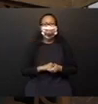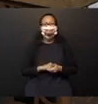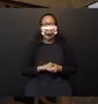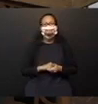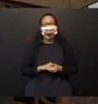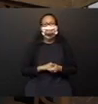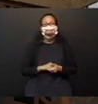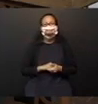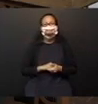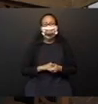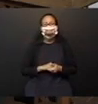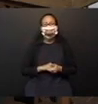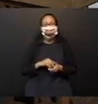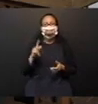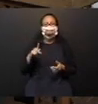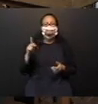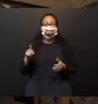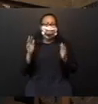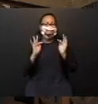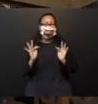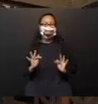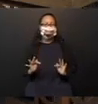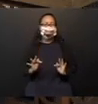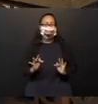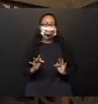feliz assim com tarefa, né? Só a gente mesmo.